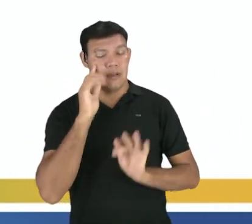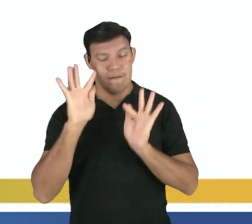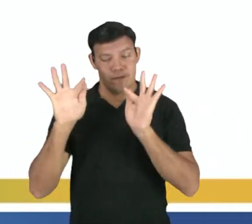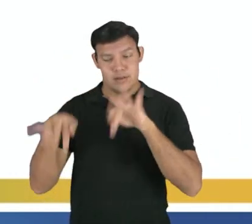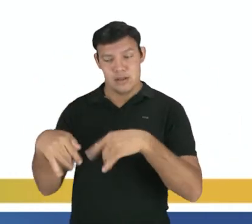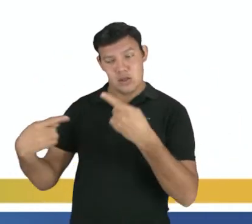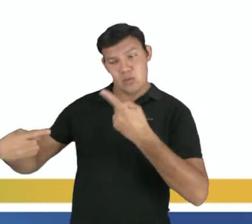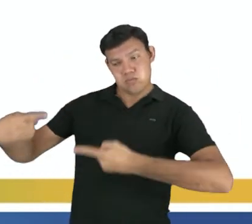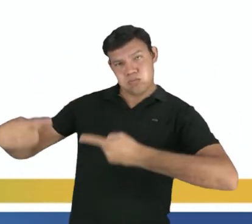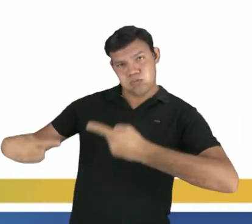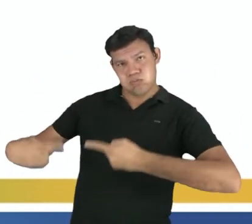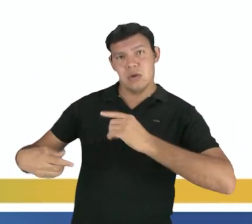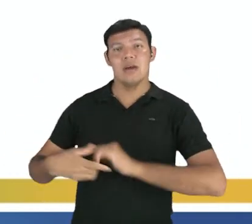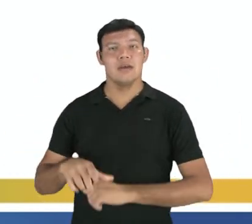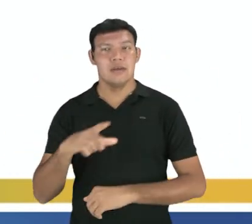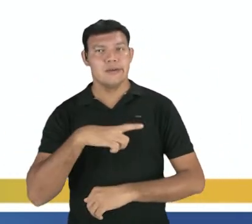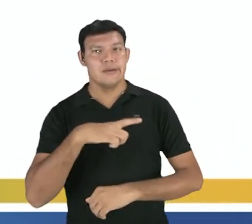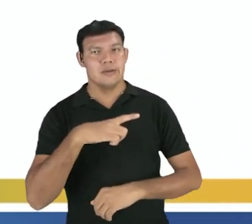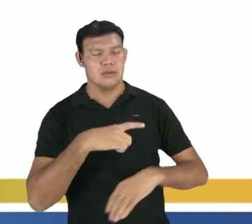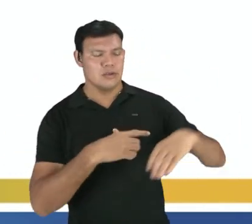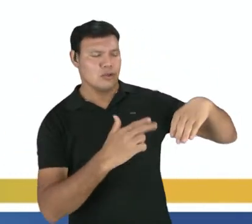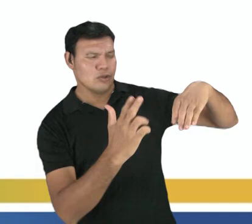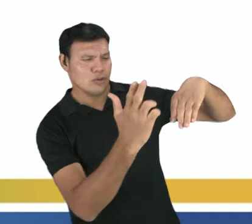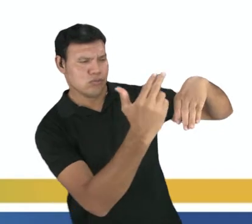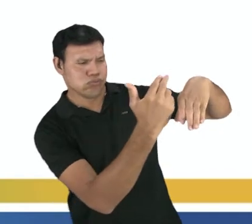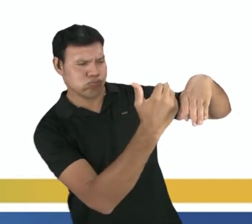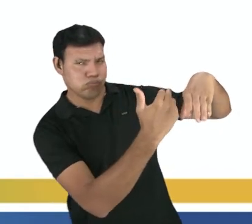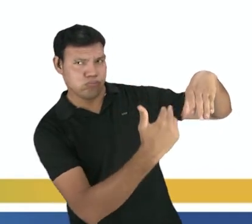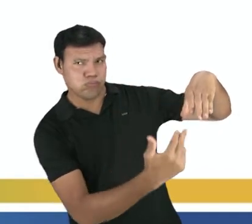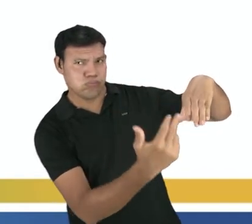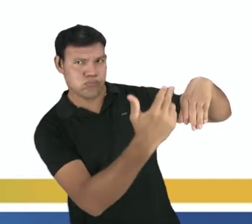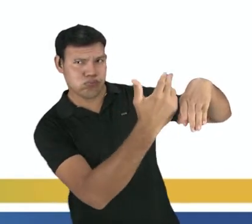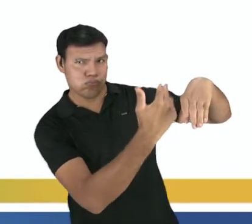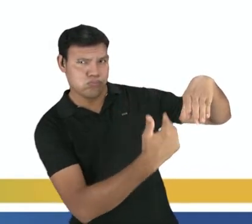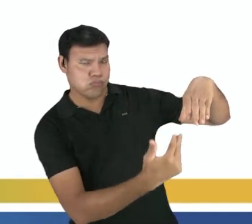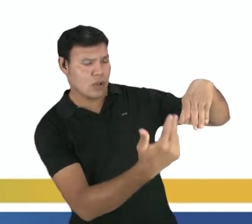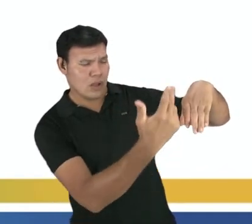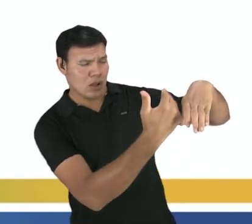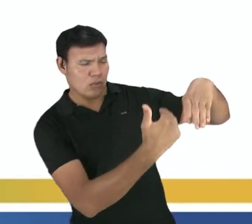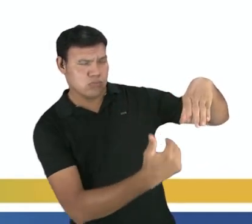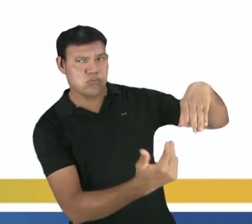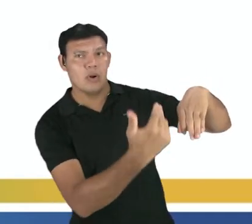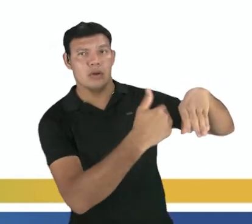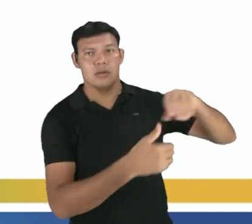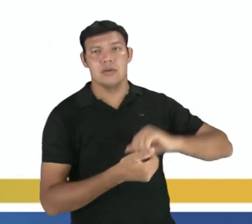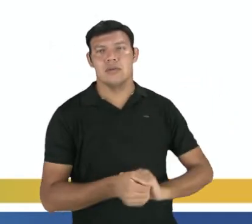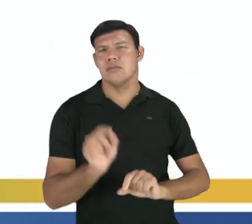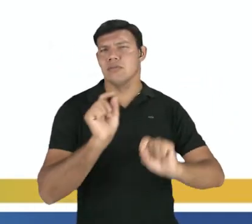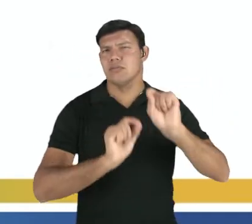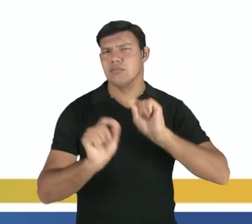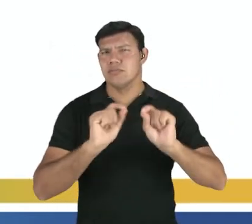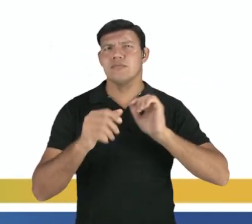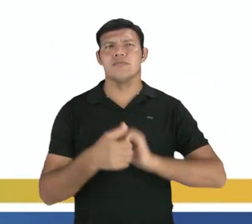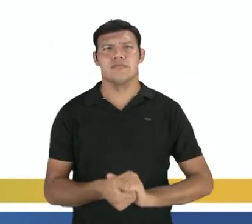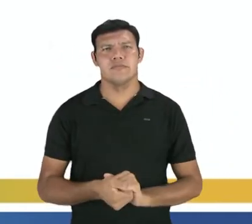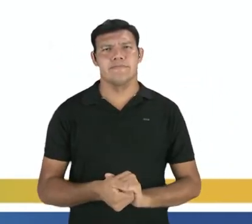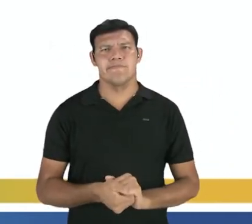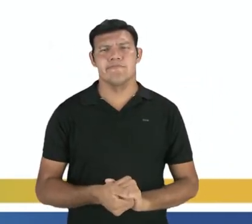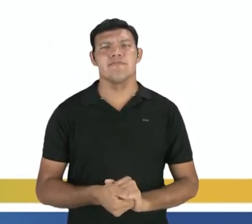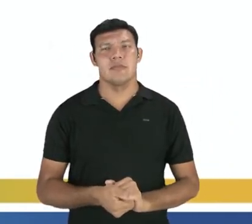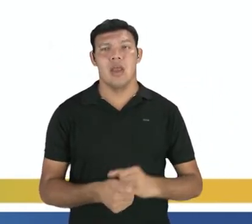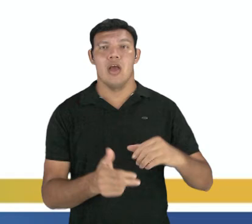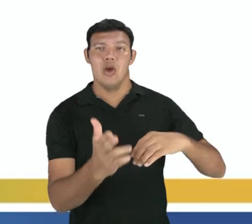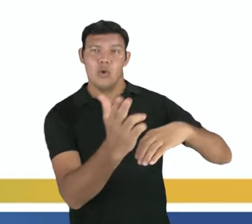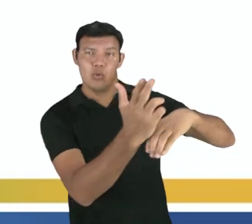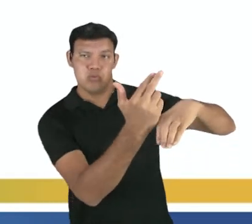essa discussão, a gente tem uma pintura rupestre, né? Essas pinturas rupestres, elas são formas, né,